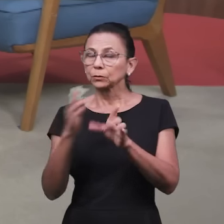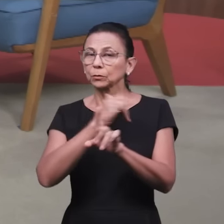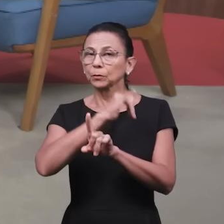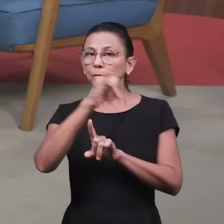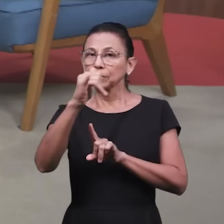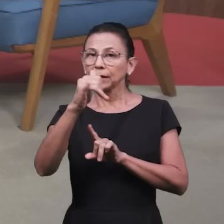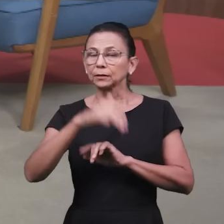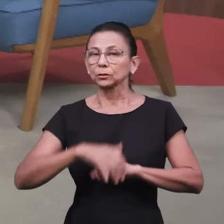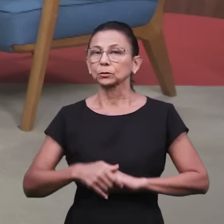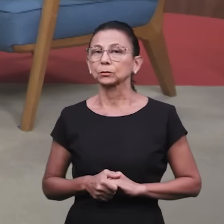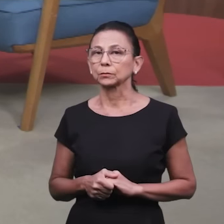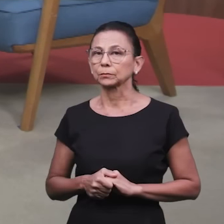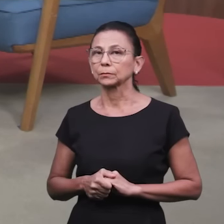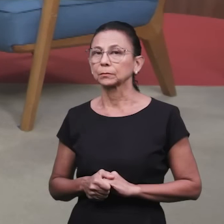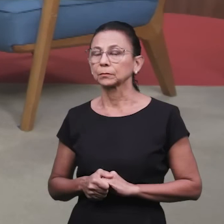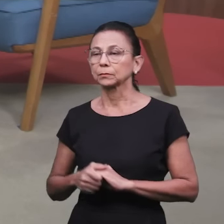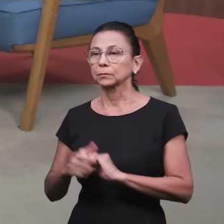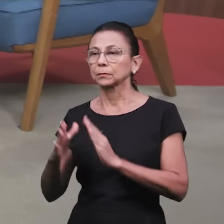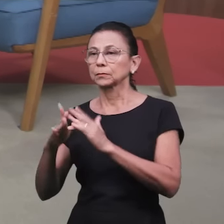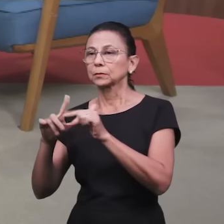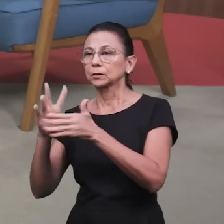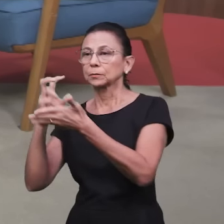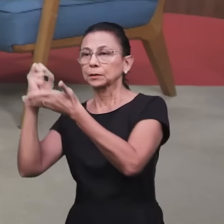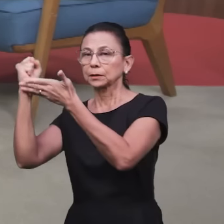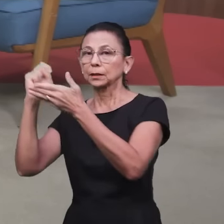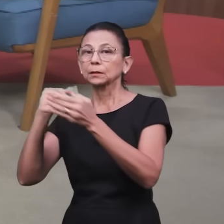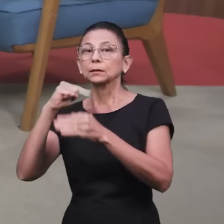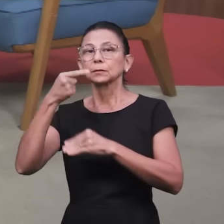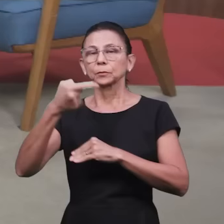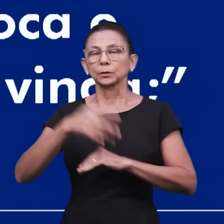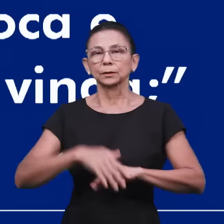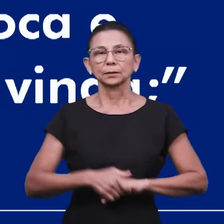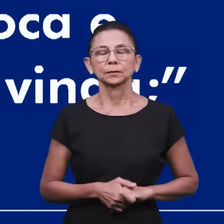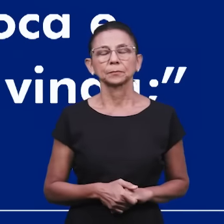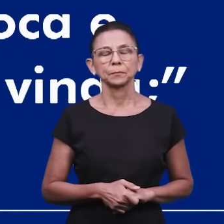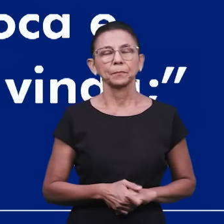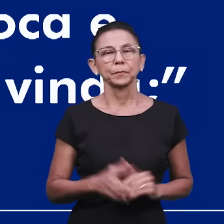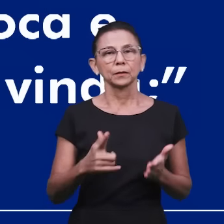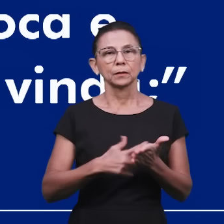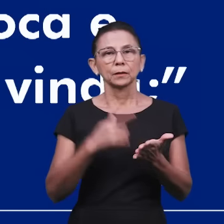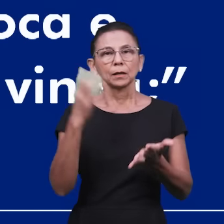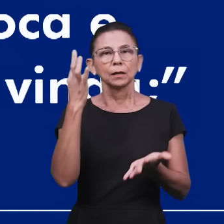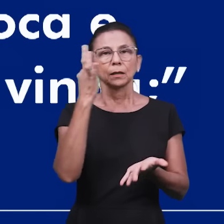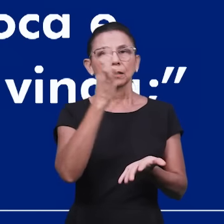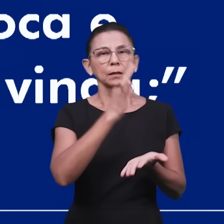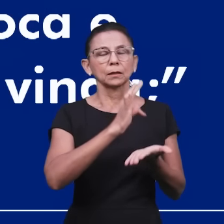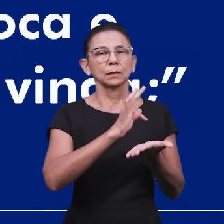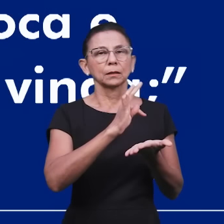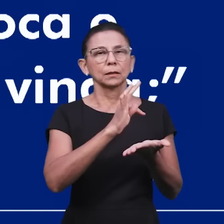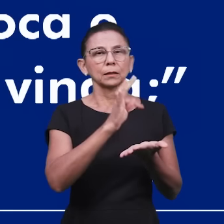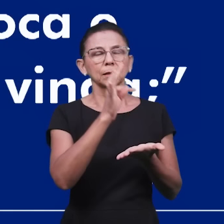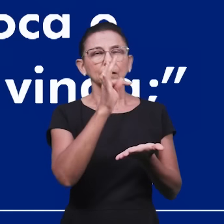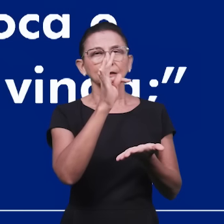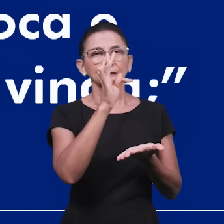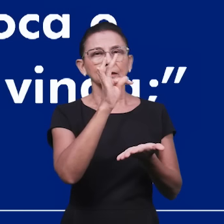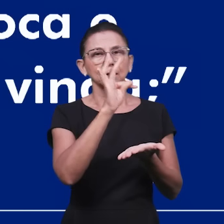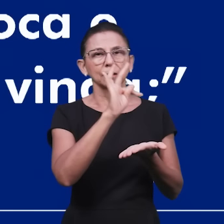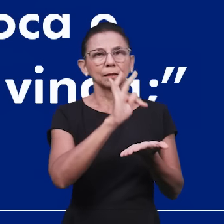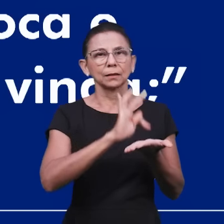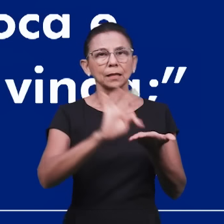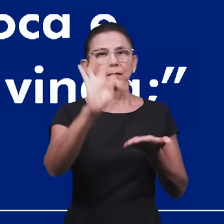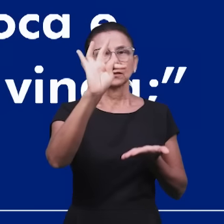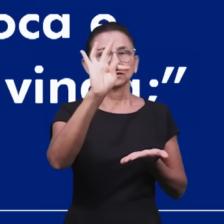igreja. Segunda carta aos Tessalonicenses, capítulo 2, versos 7 e 8, nesse texto está